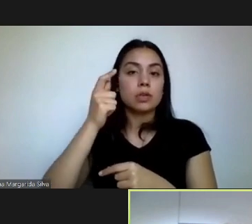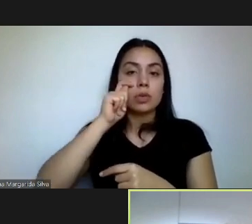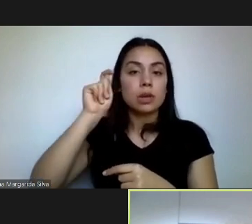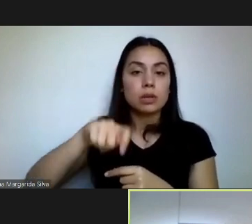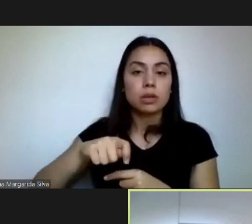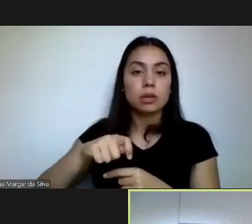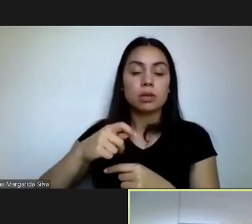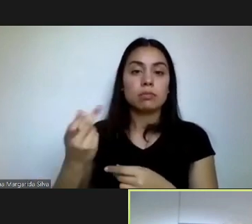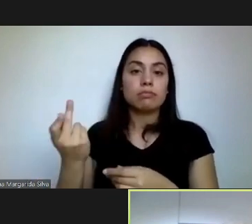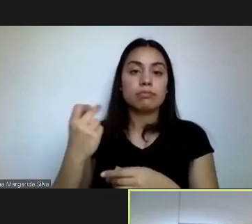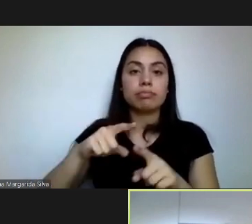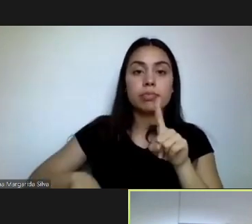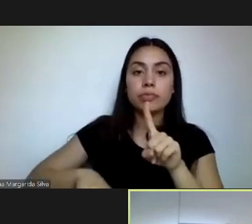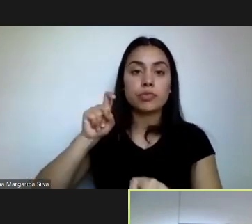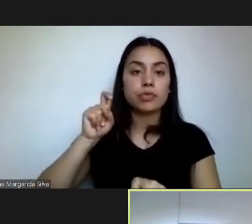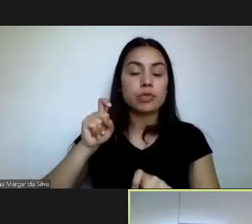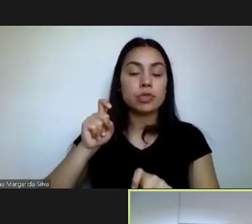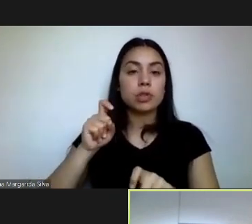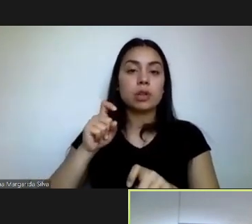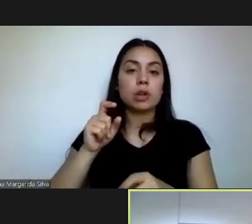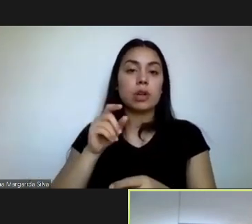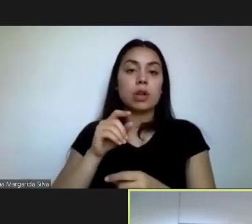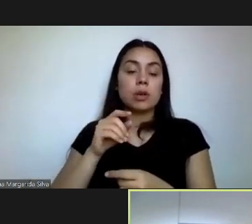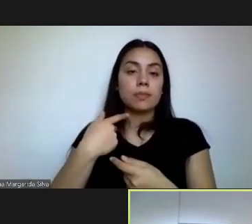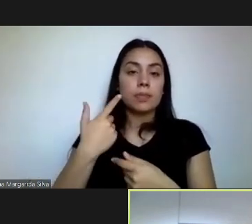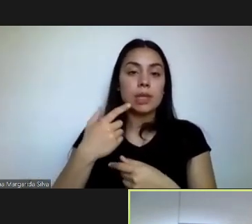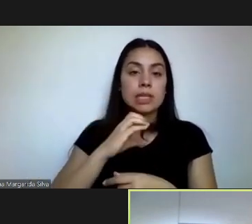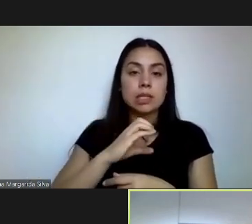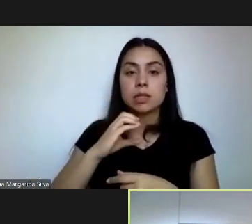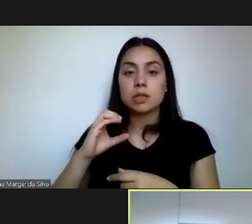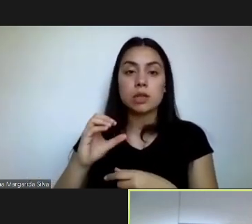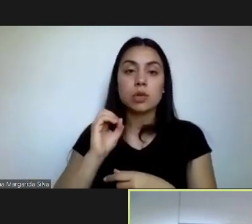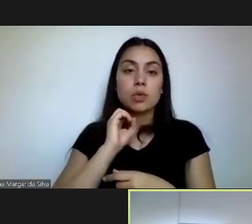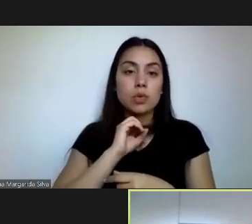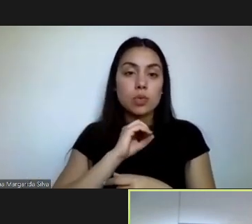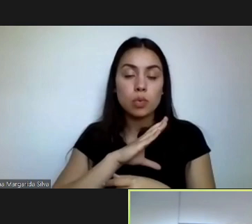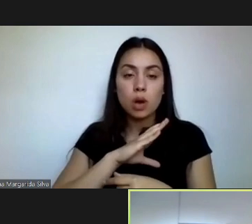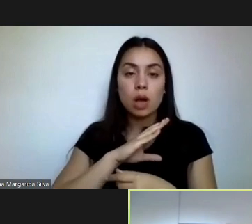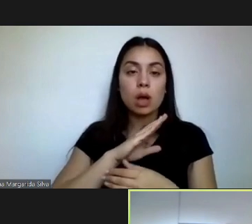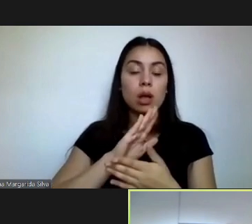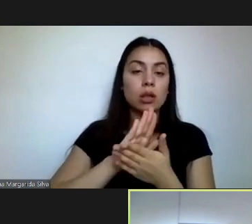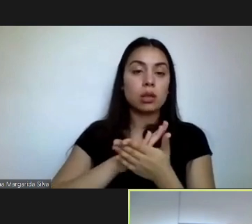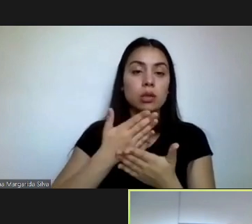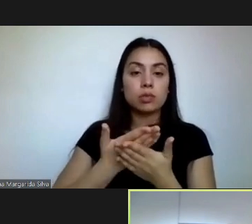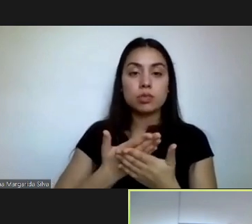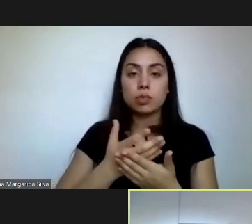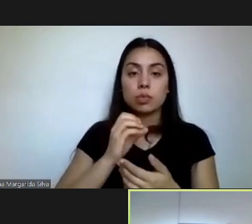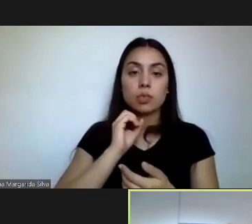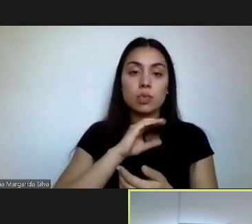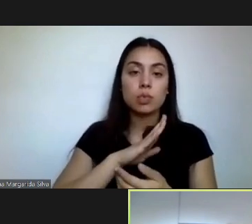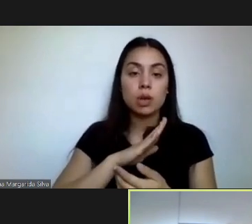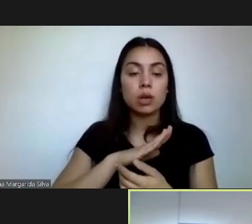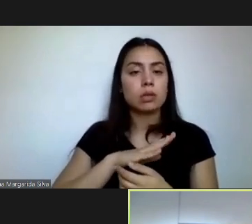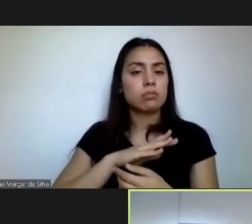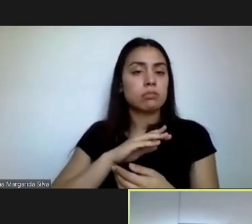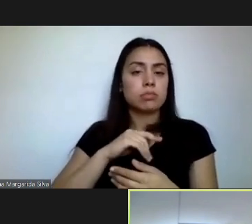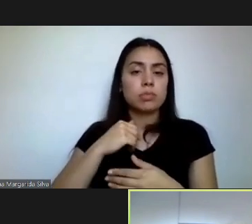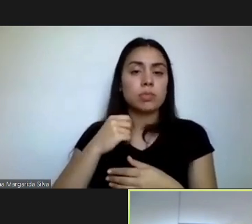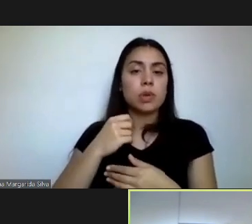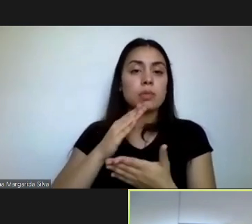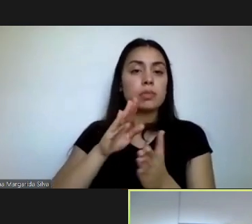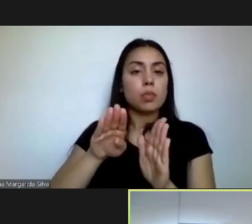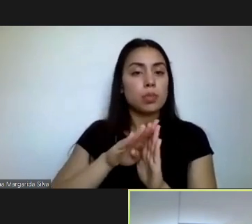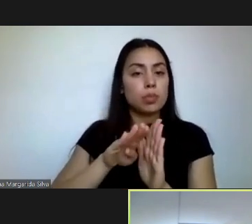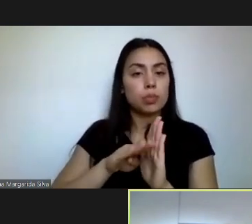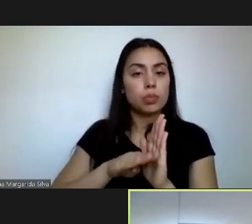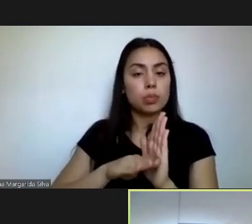documentação e nós não exigimos a documentação nem a tradução autenticada. O resto, os critérios são os mesmos para todos